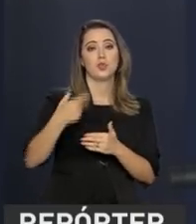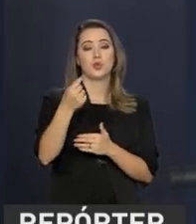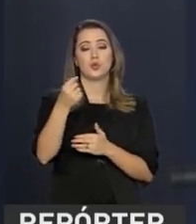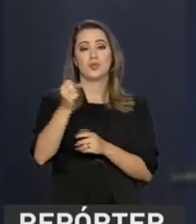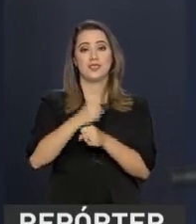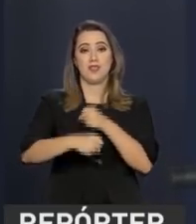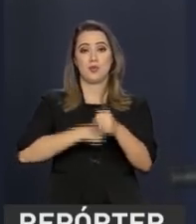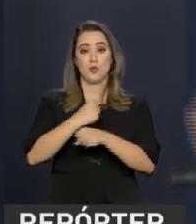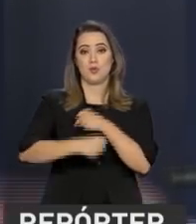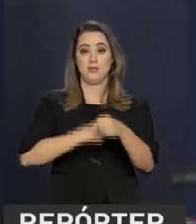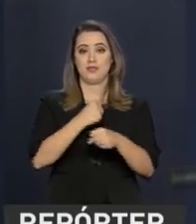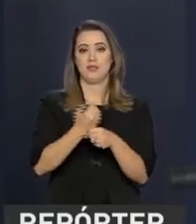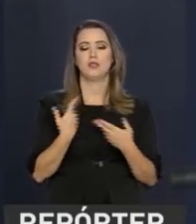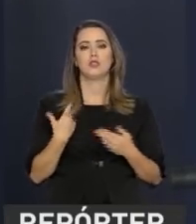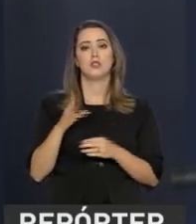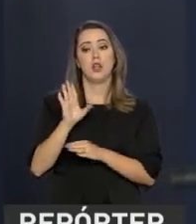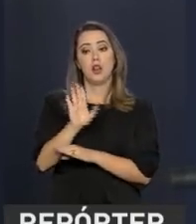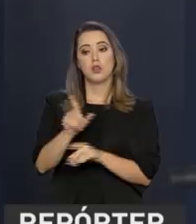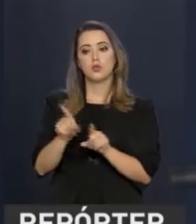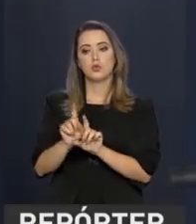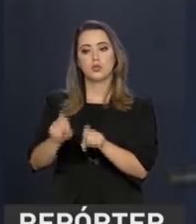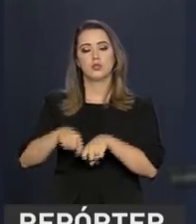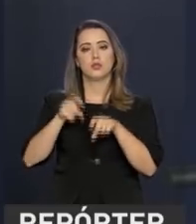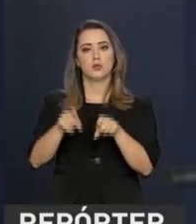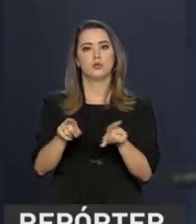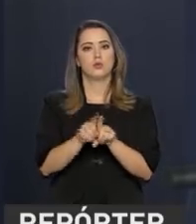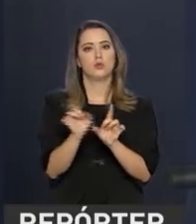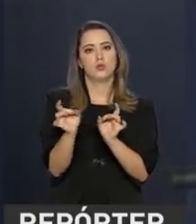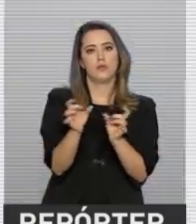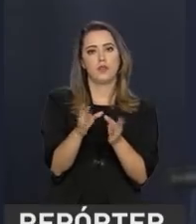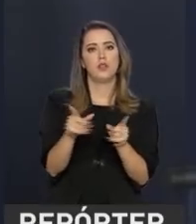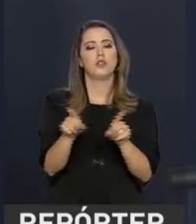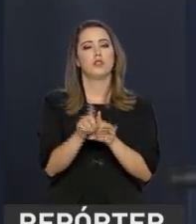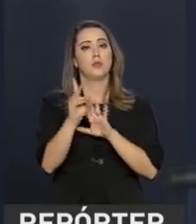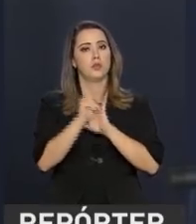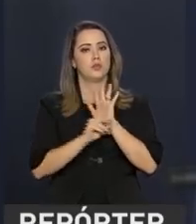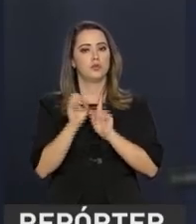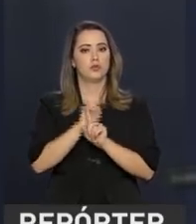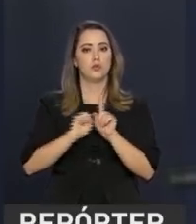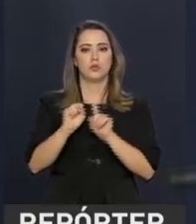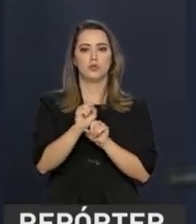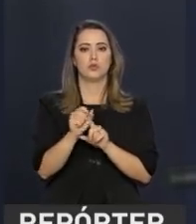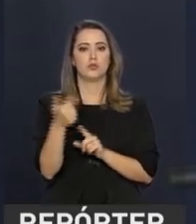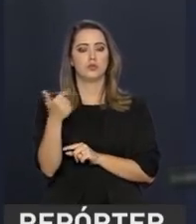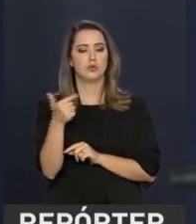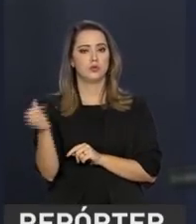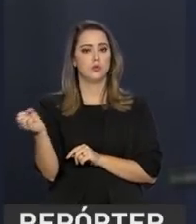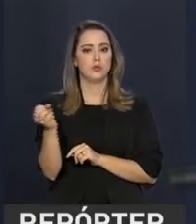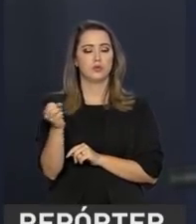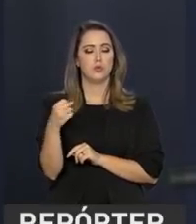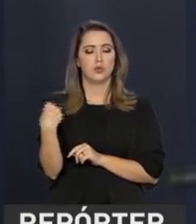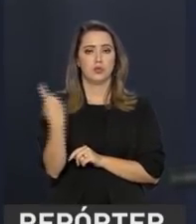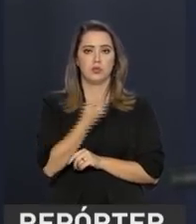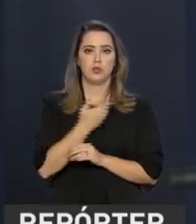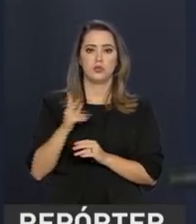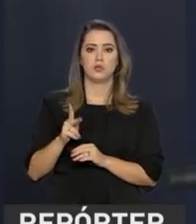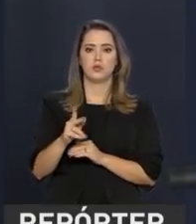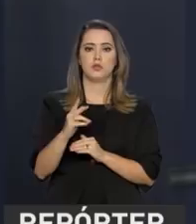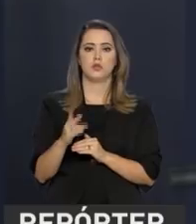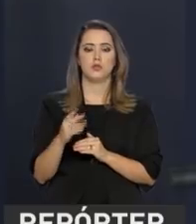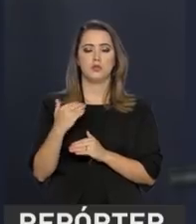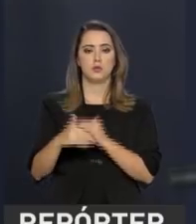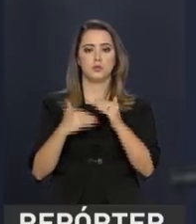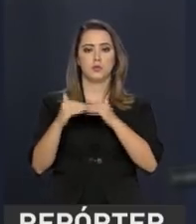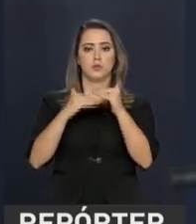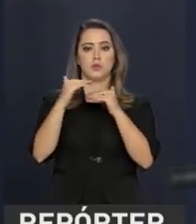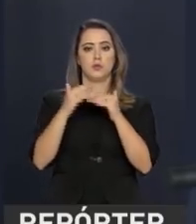direito à propriedade, prestigia o agronegócio e prestigia também os direitos sociais. Nós não temos nos olvidado disso. A todo momento eu estou aumentando, por exemplo,